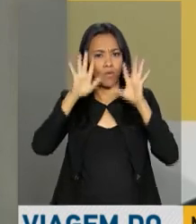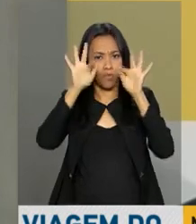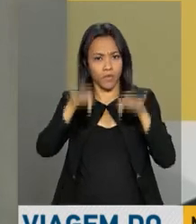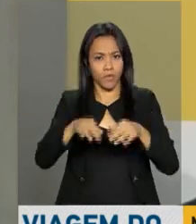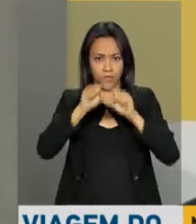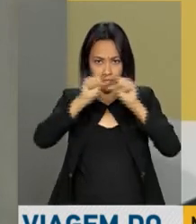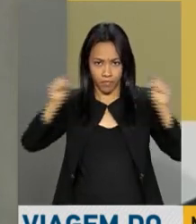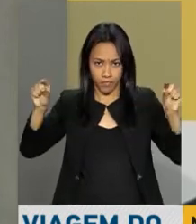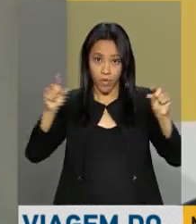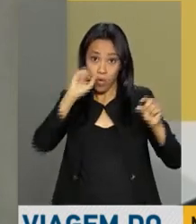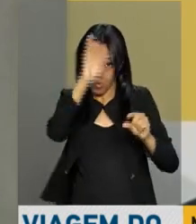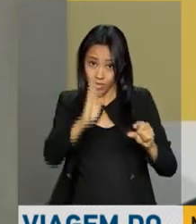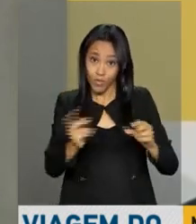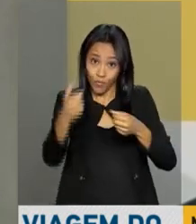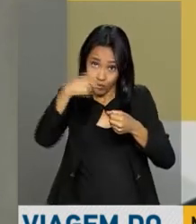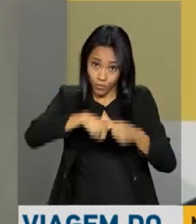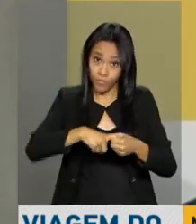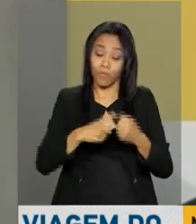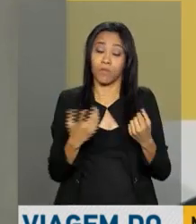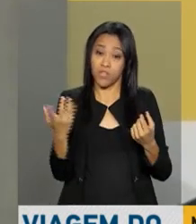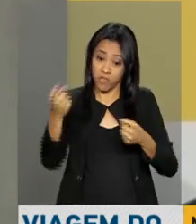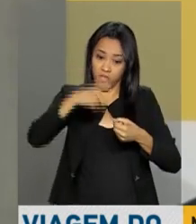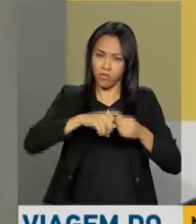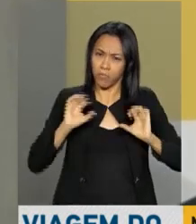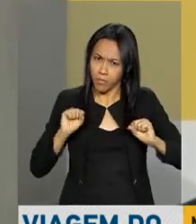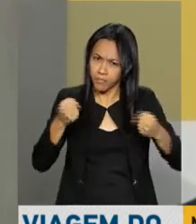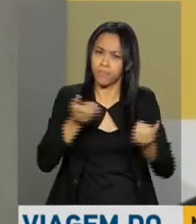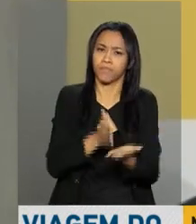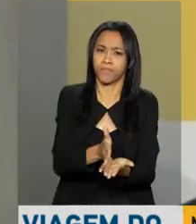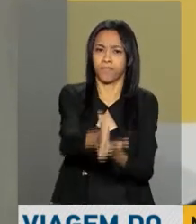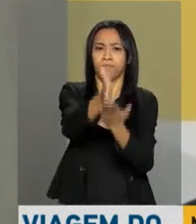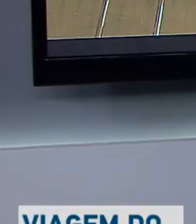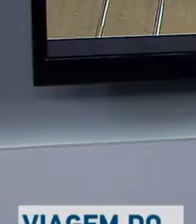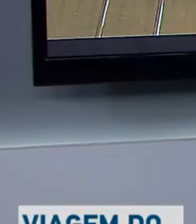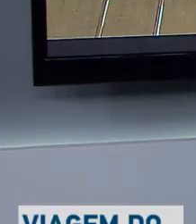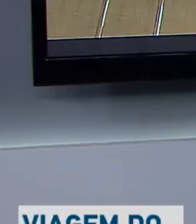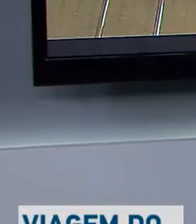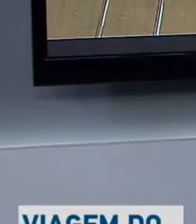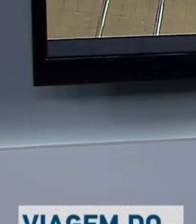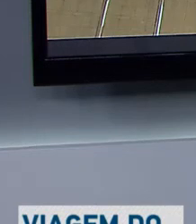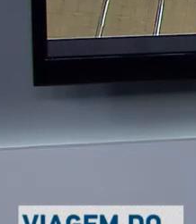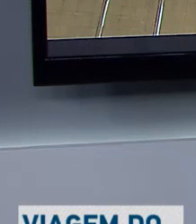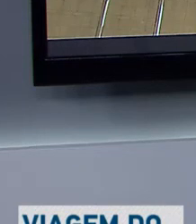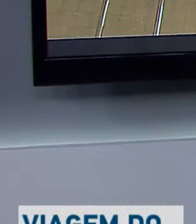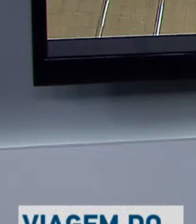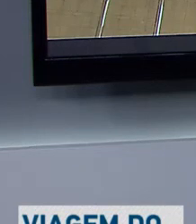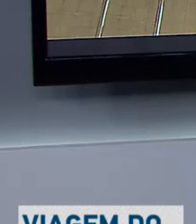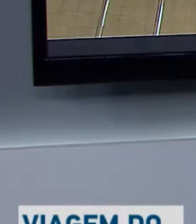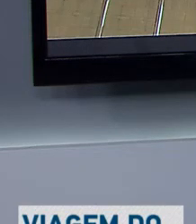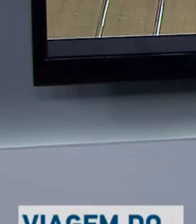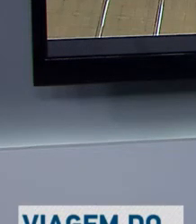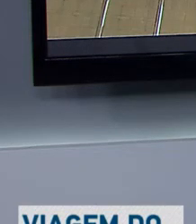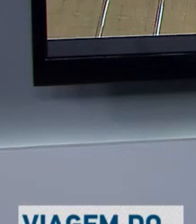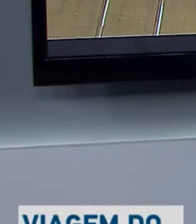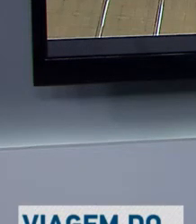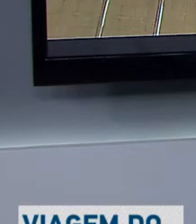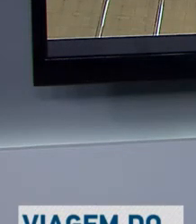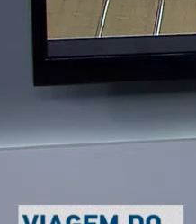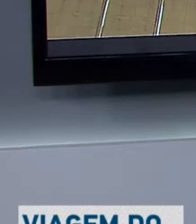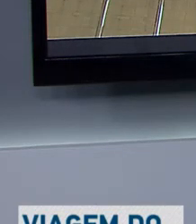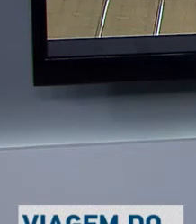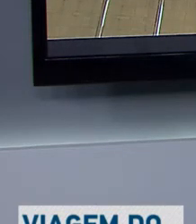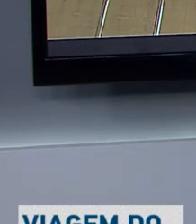pronunciamento o brasil voltou e voltou para ficar e nós ficamos por aqui continue com a gente na